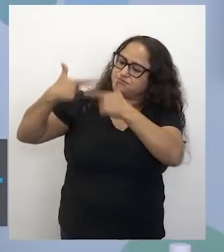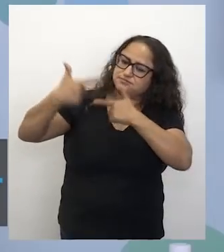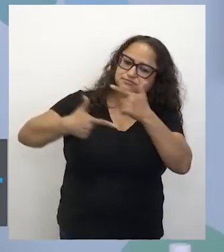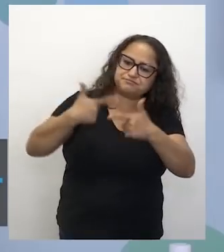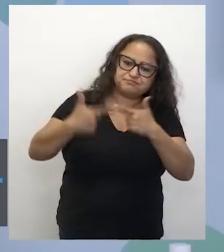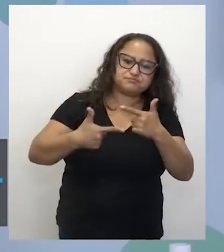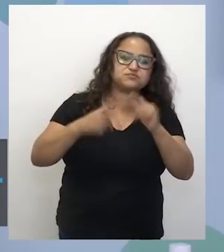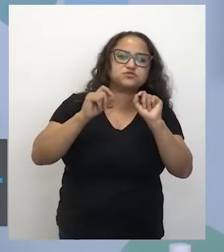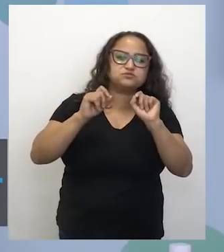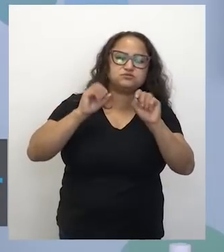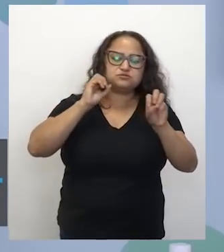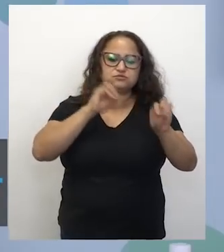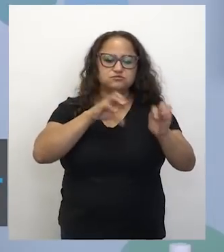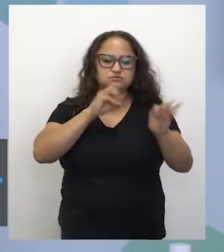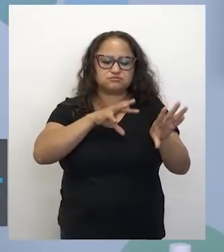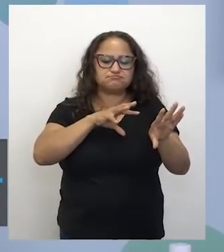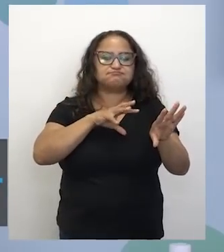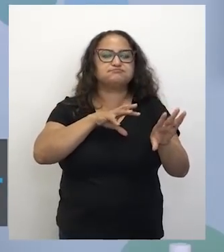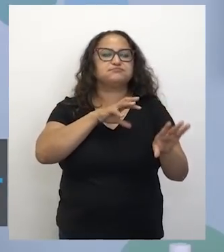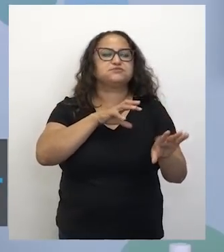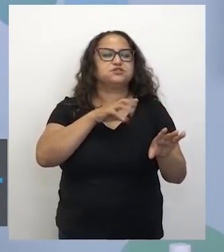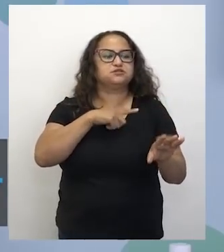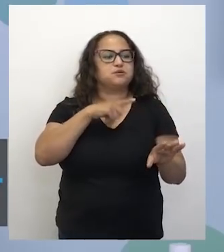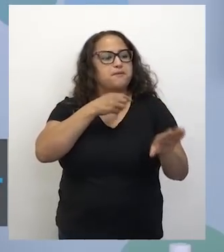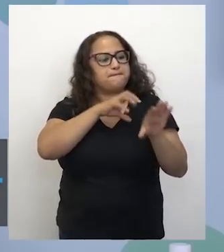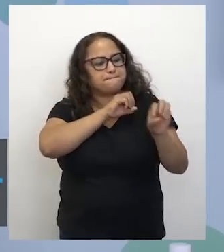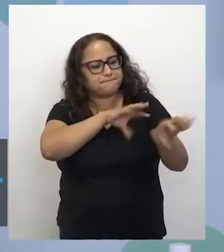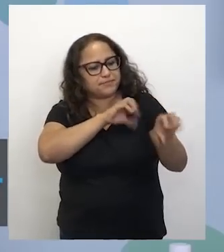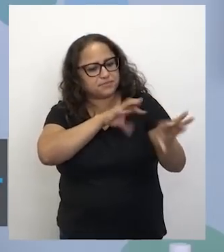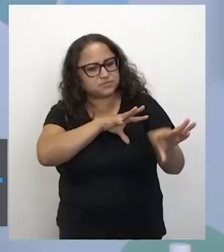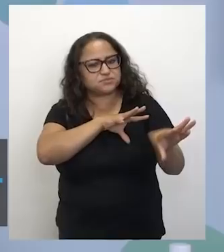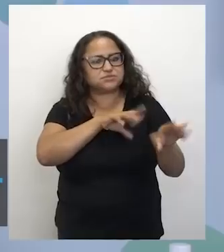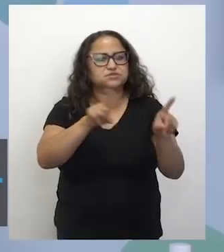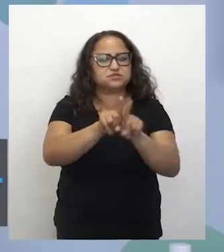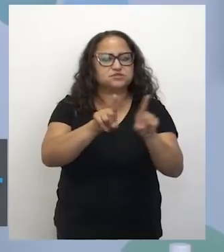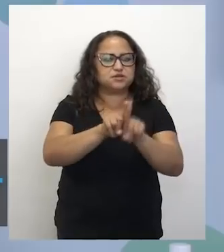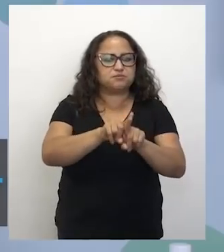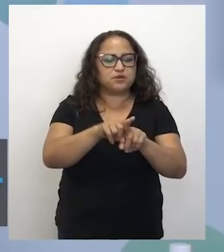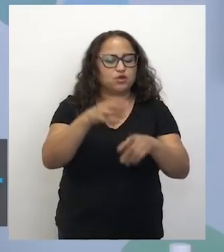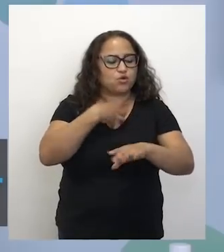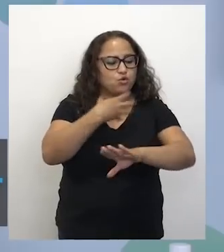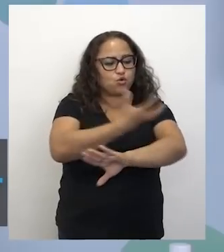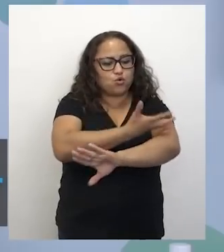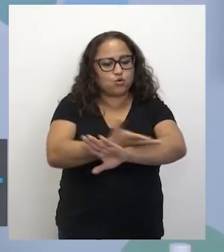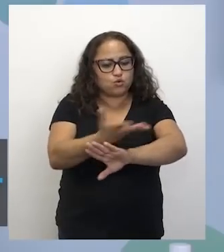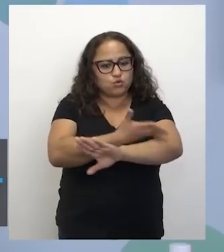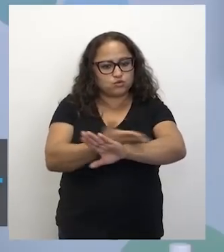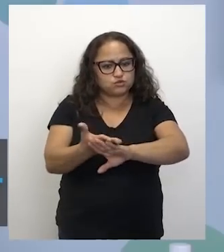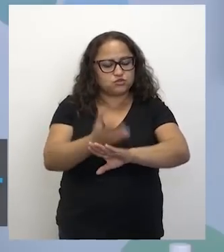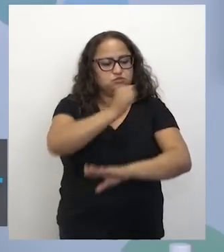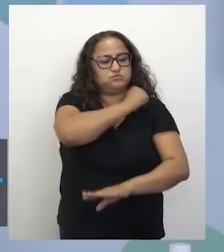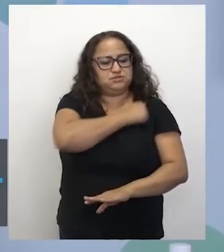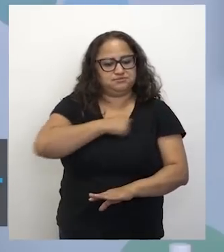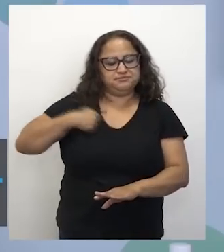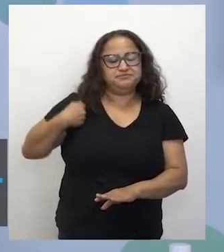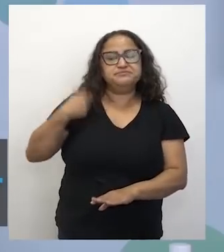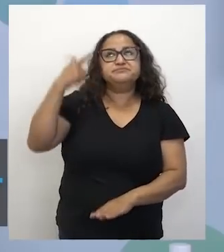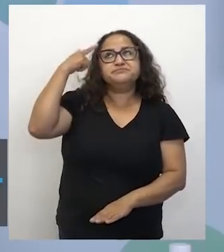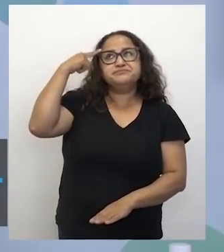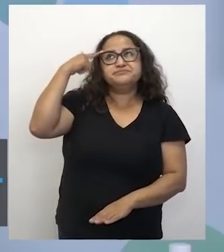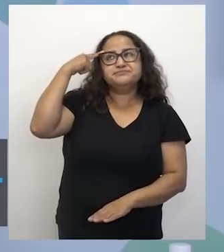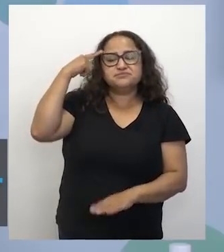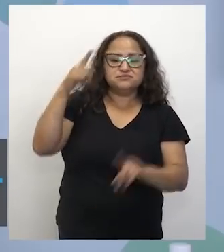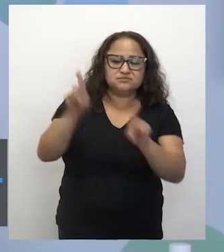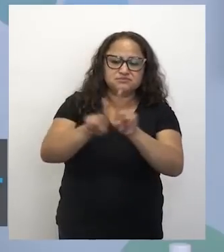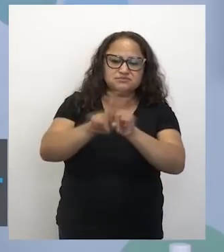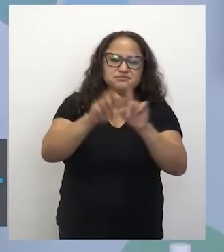que são inseridos em mim pela educação, pelo hábito, se a gente pensar no Aristóteles, né? Pela